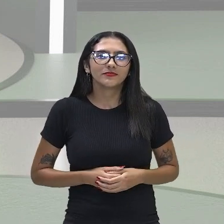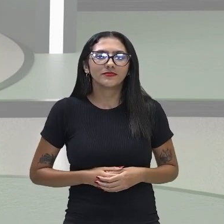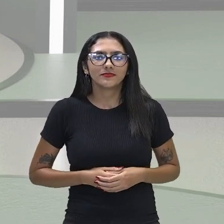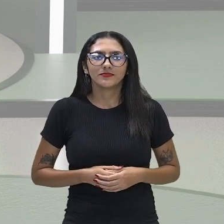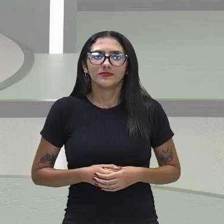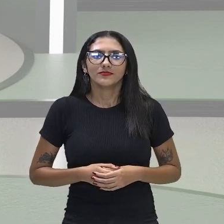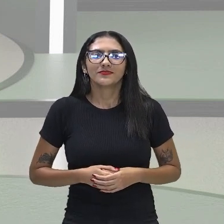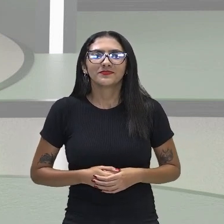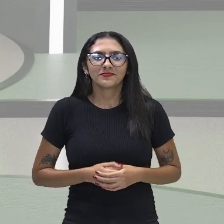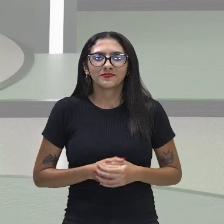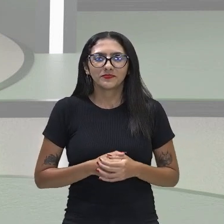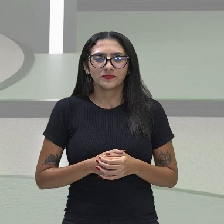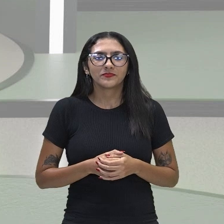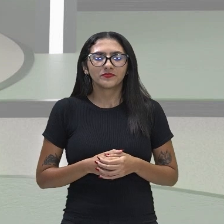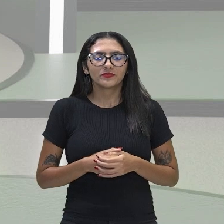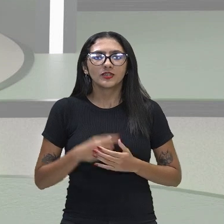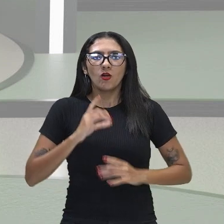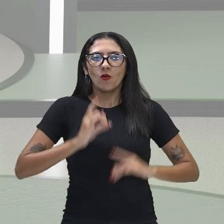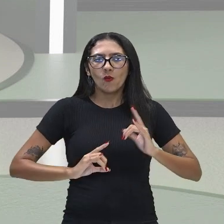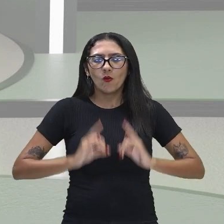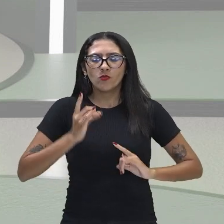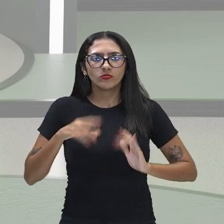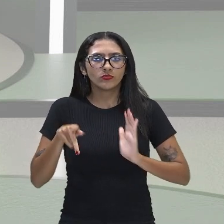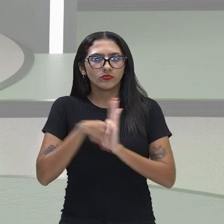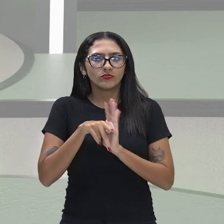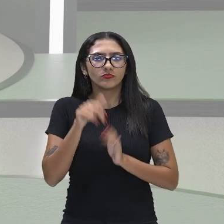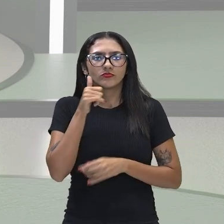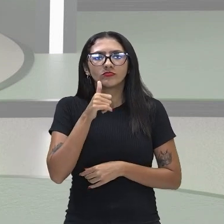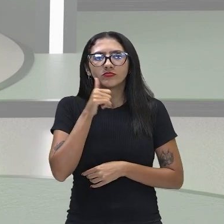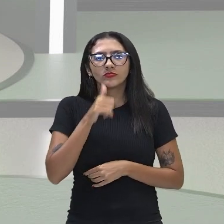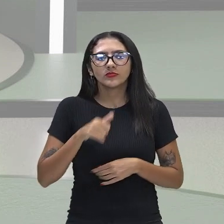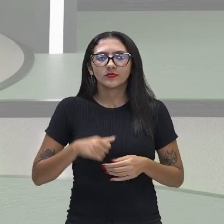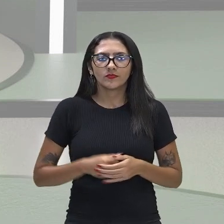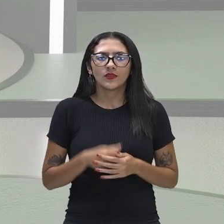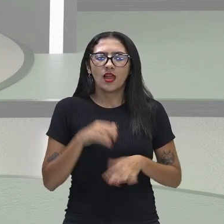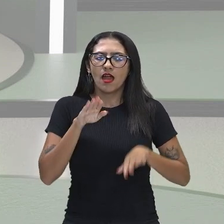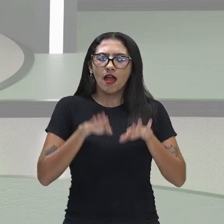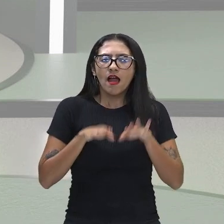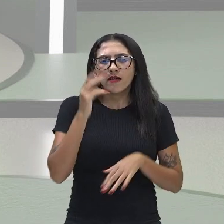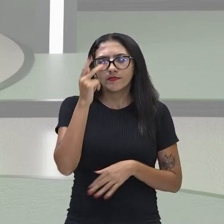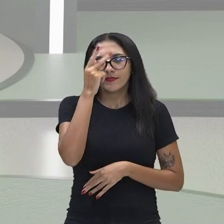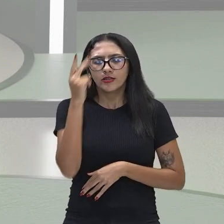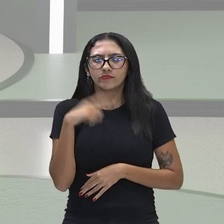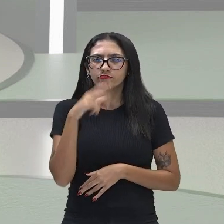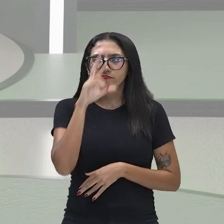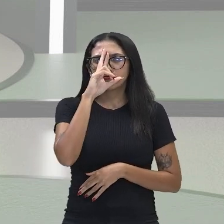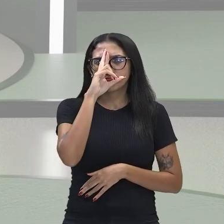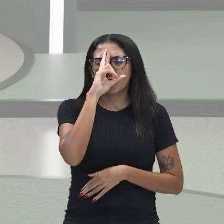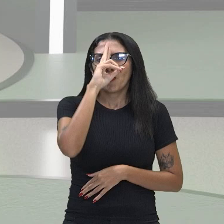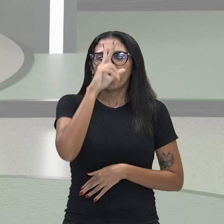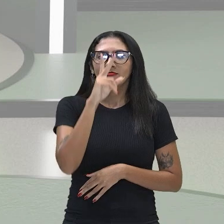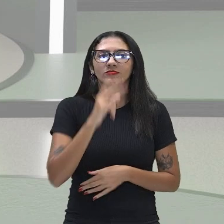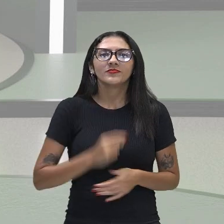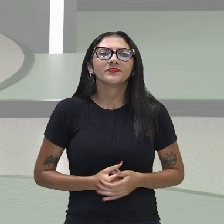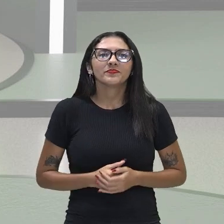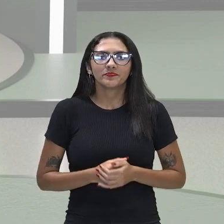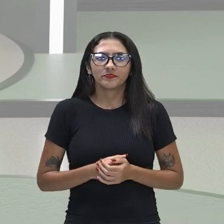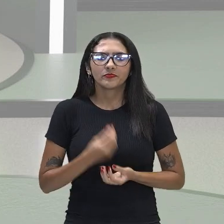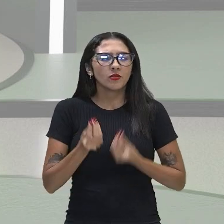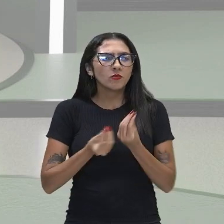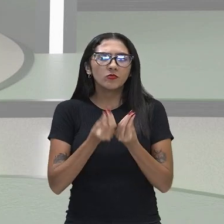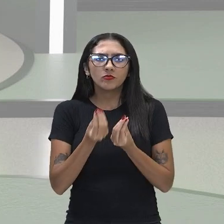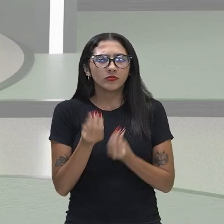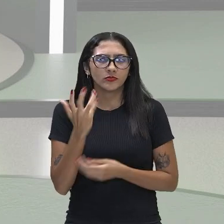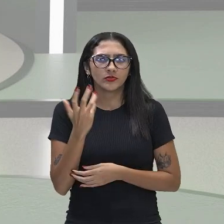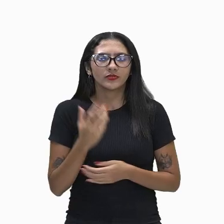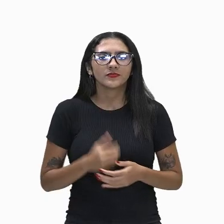a ação de hormônios nos ovários, tá bom? Só para ficar claro isso, que às vezes as pessoas acabam confundindo. Como é que isso funciona,